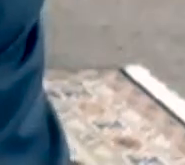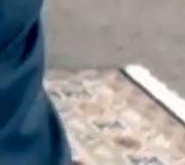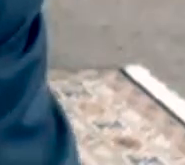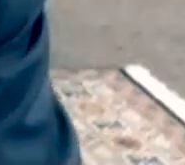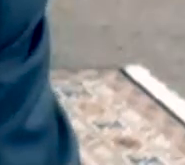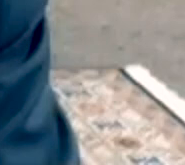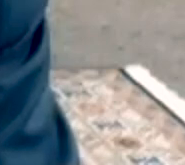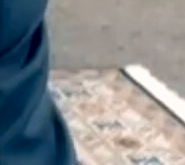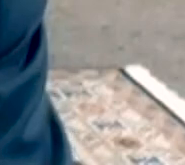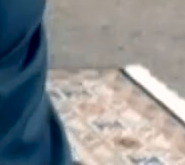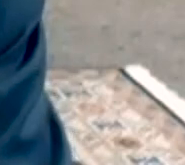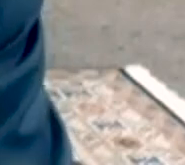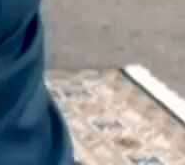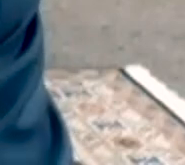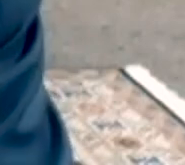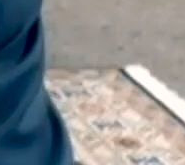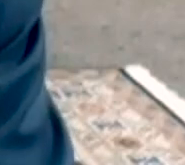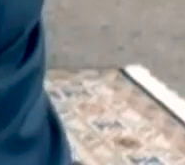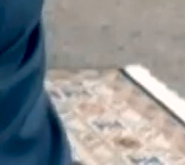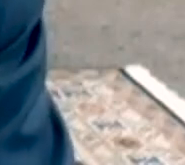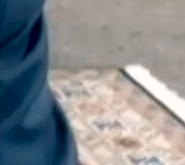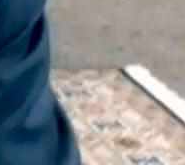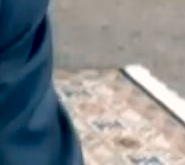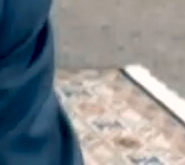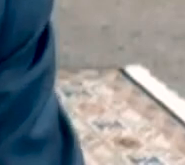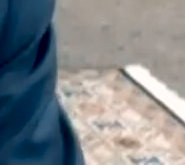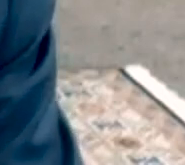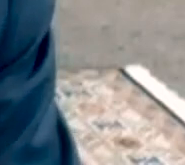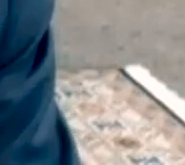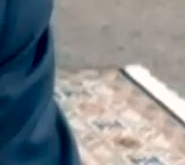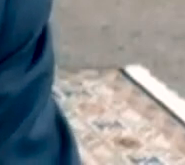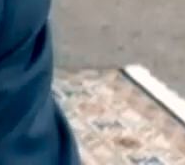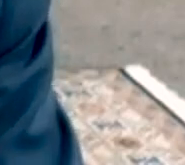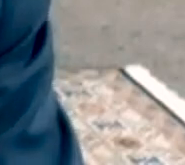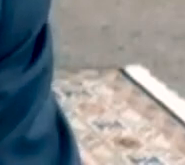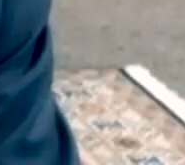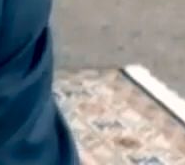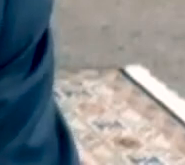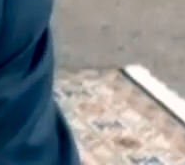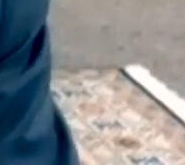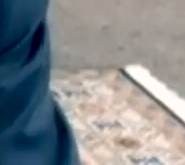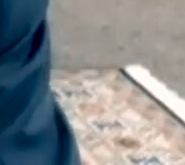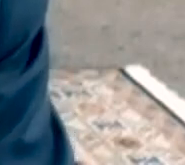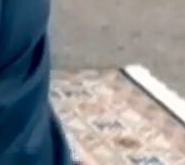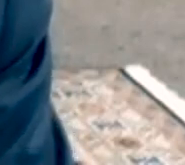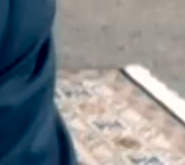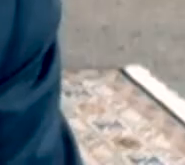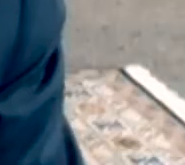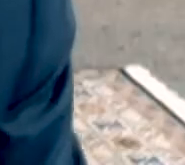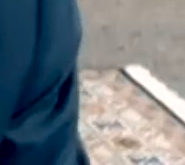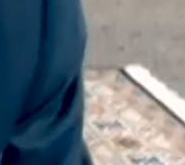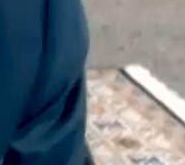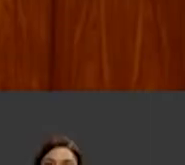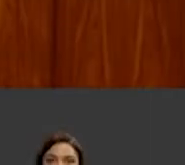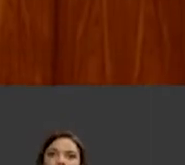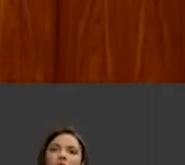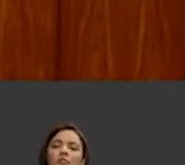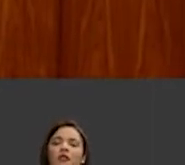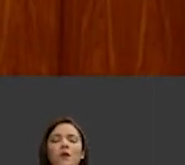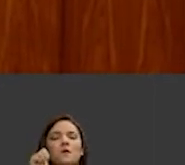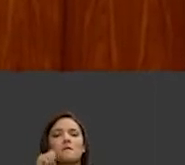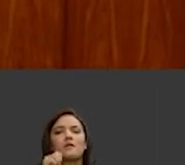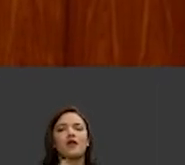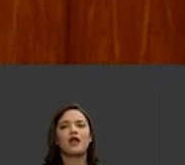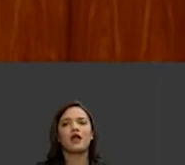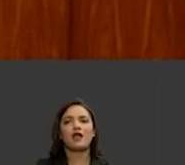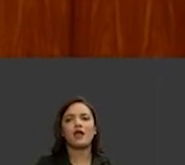iguais, seja perante a lei, seja perante a formação inicial na criação do mundo. A ministra